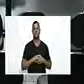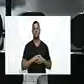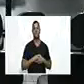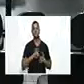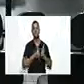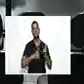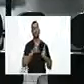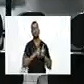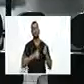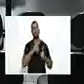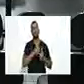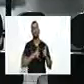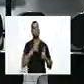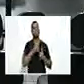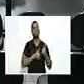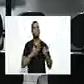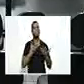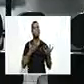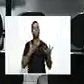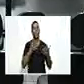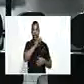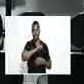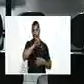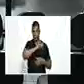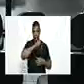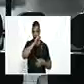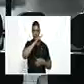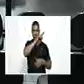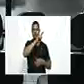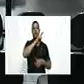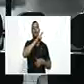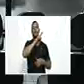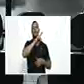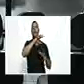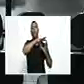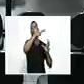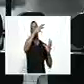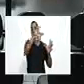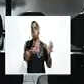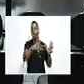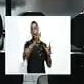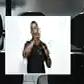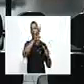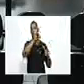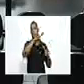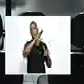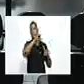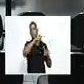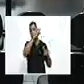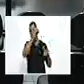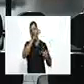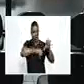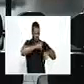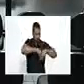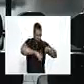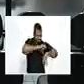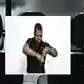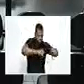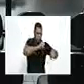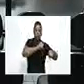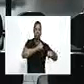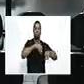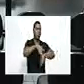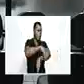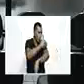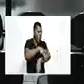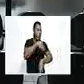são lá lá lá na associação lá no galpão lá no galpão eles são são catadores ele saem